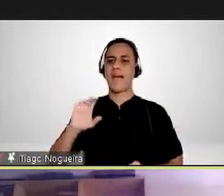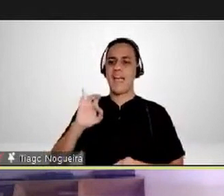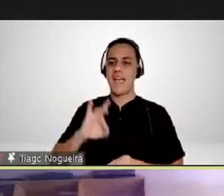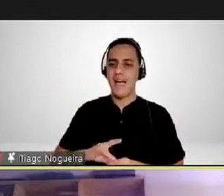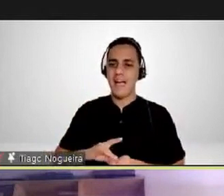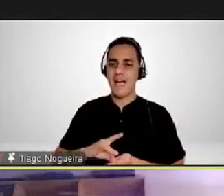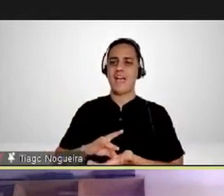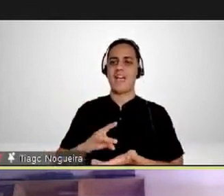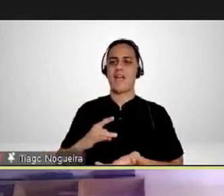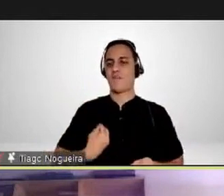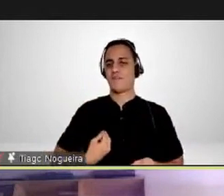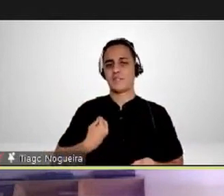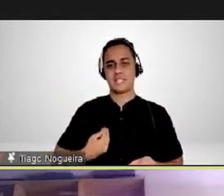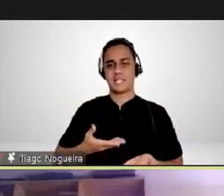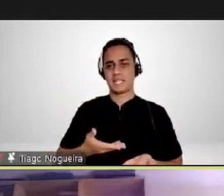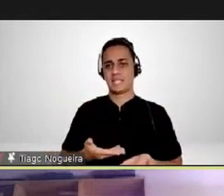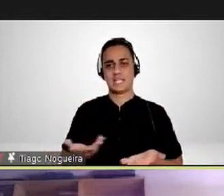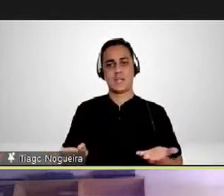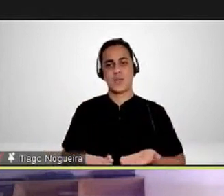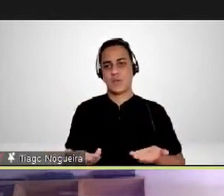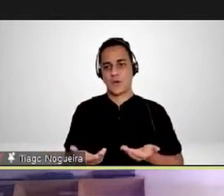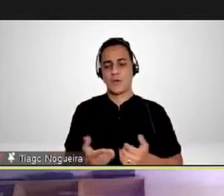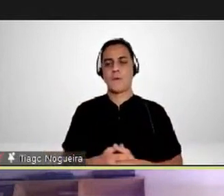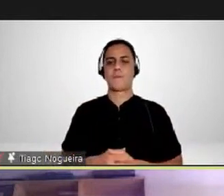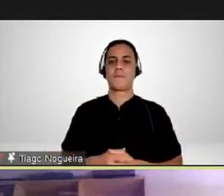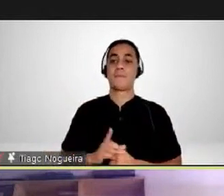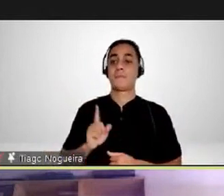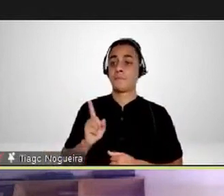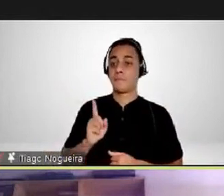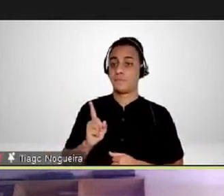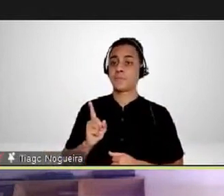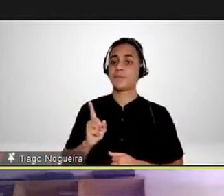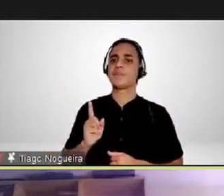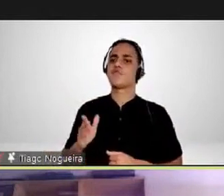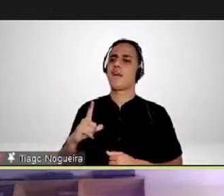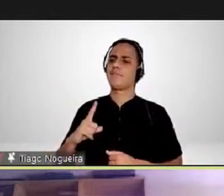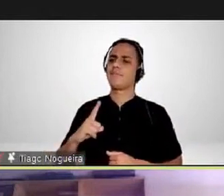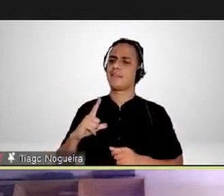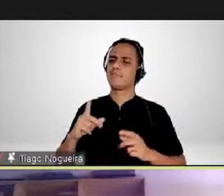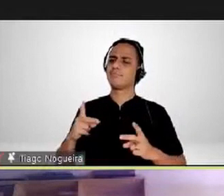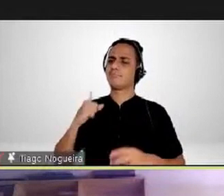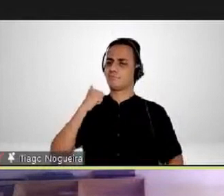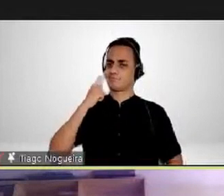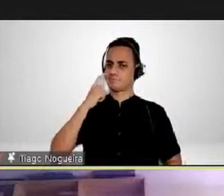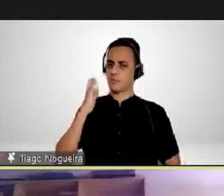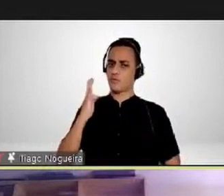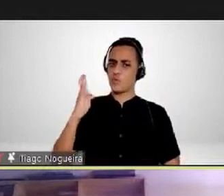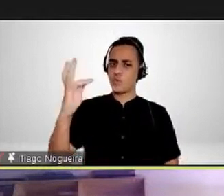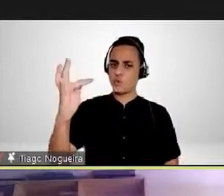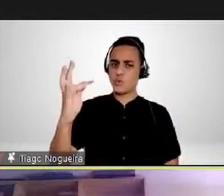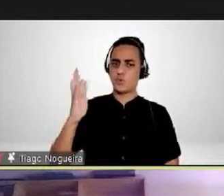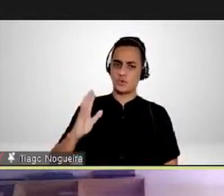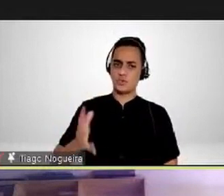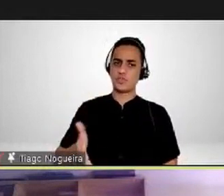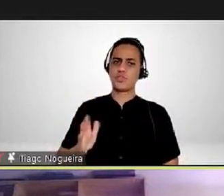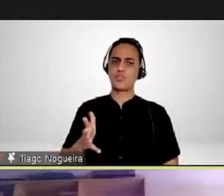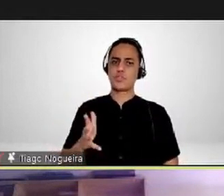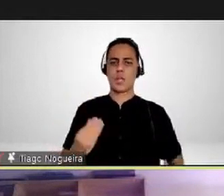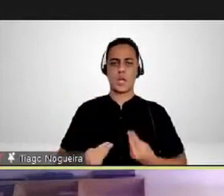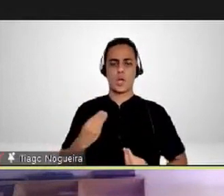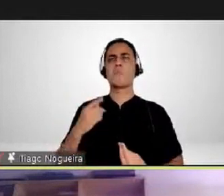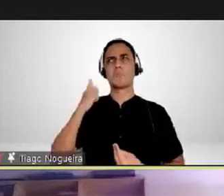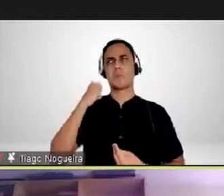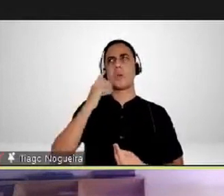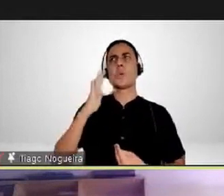como uma realidade. Né? Aqui já existe essa perspectiva de futuro, né, que a criança antevê que vai